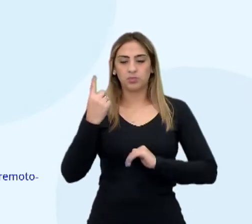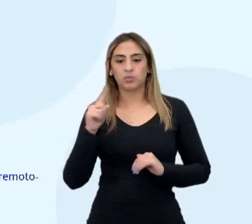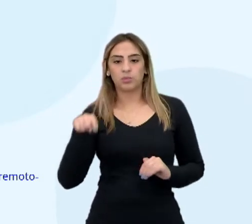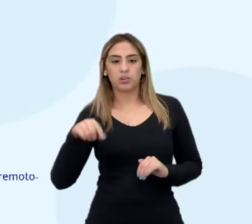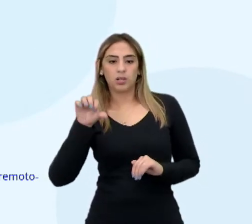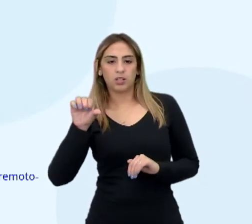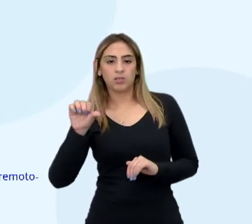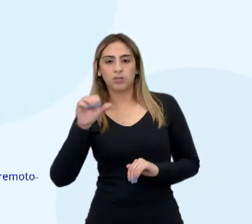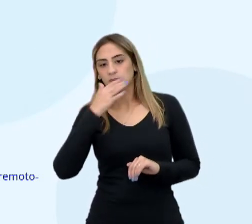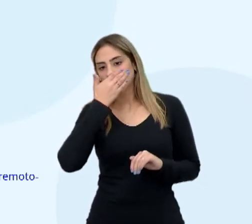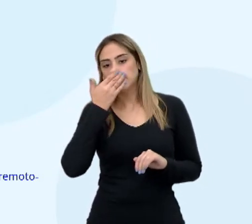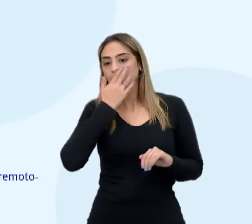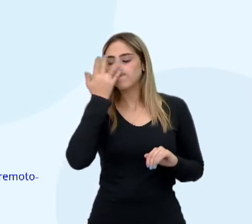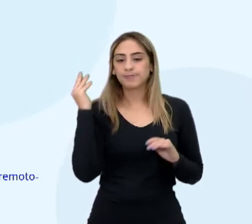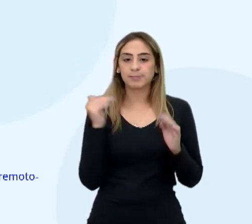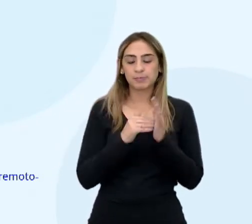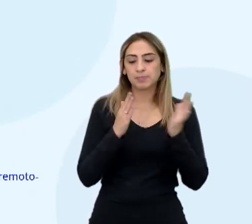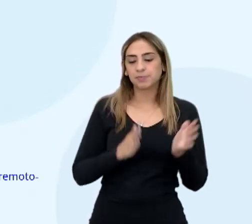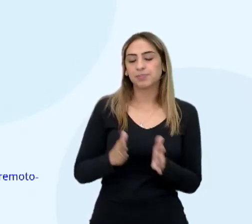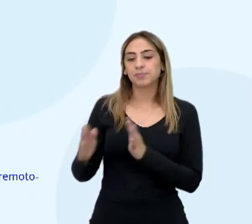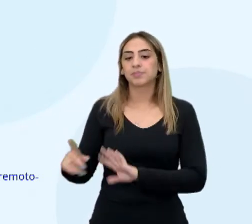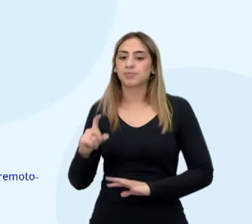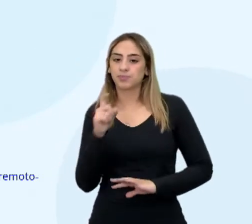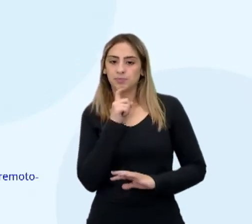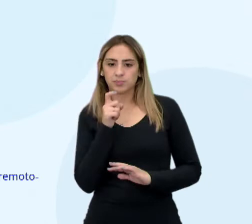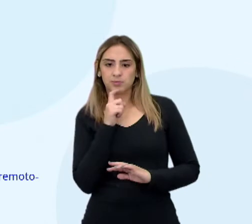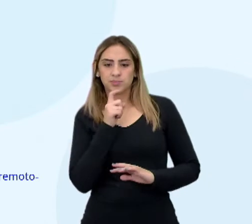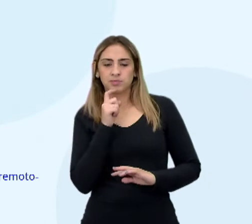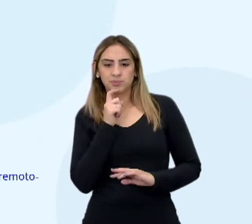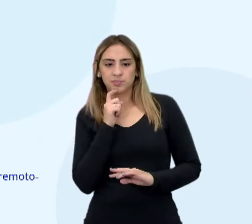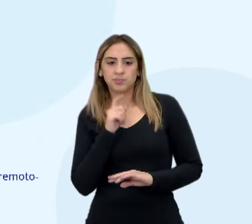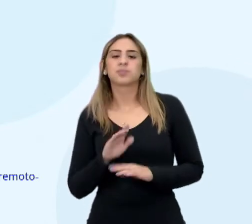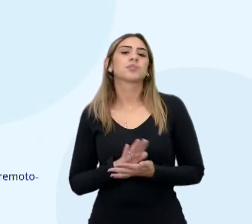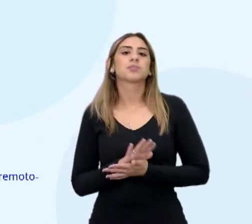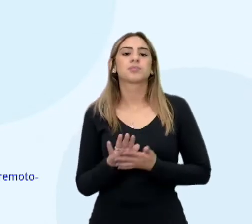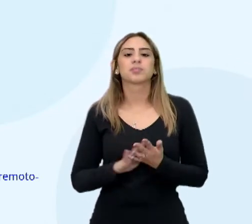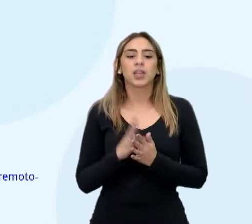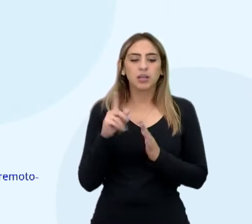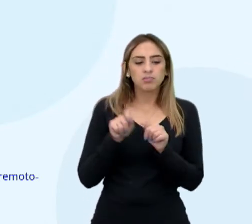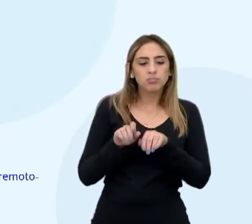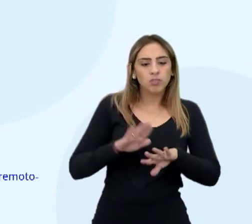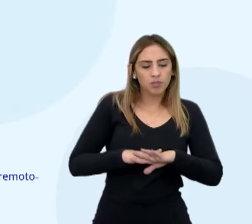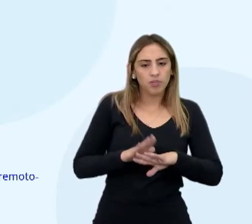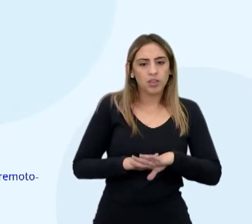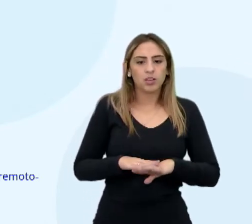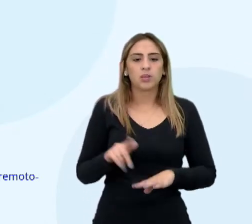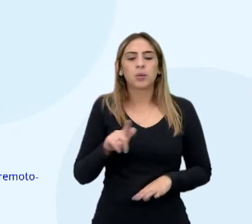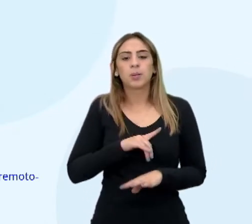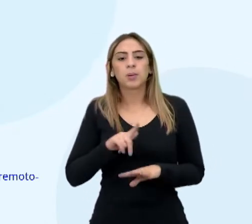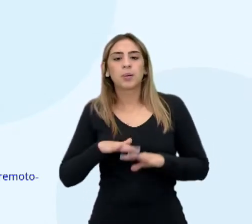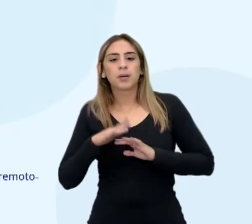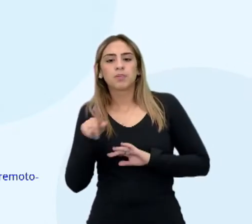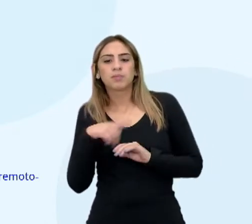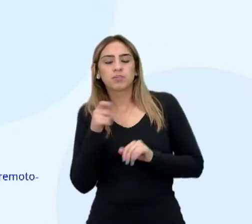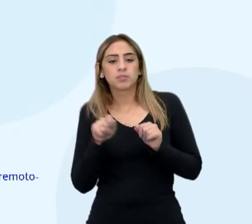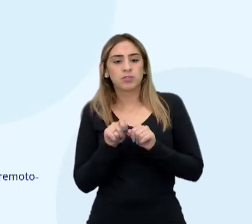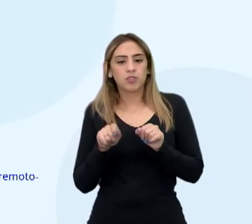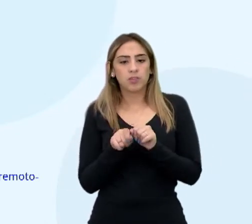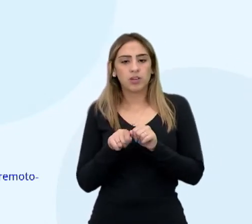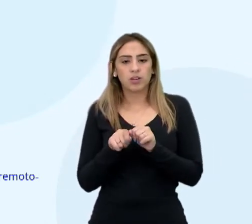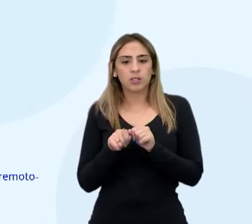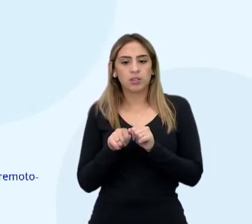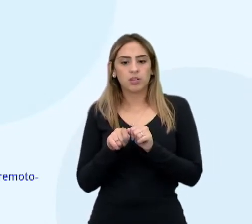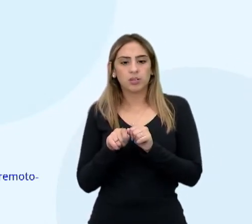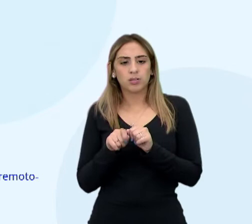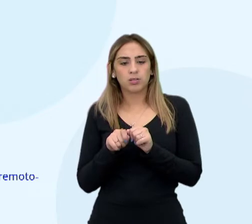né? Até a parte verde, né? Não ocasiona, né, nada aí a ser registrado, mas aí a partir de 3,5, né, já começa a